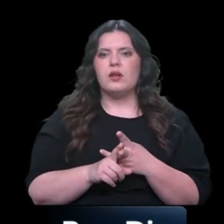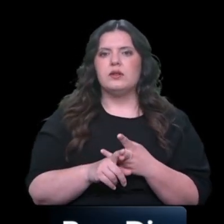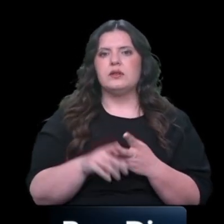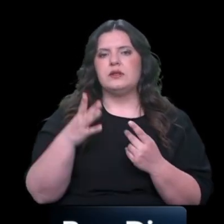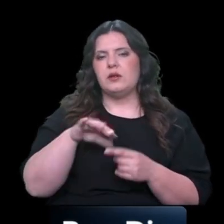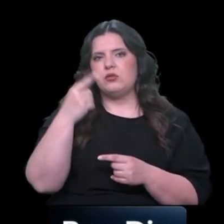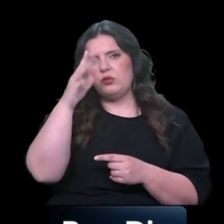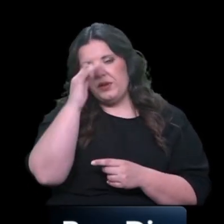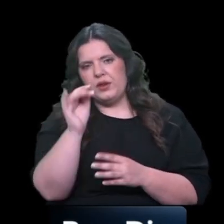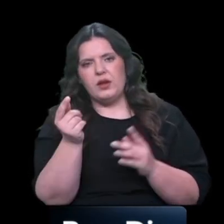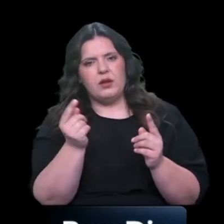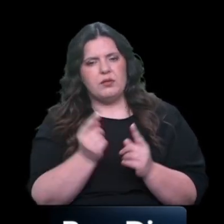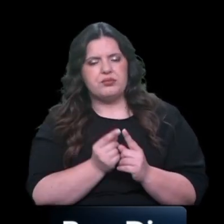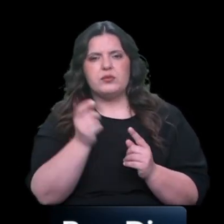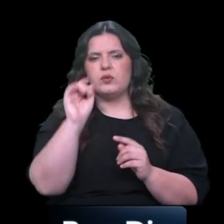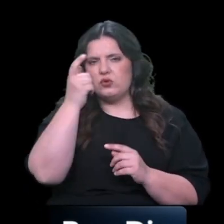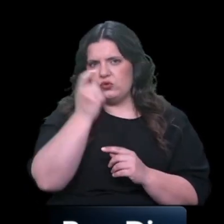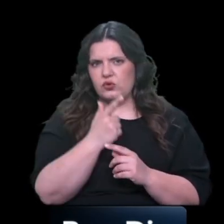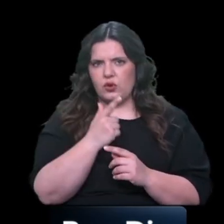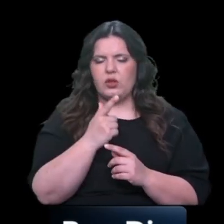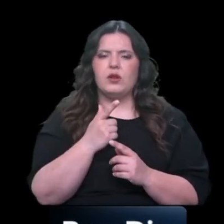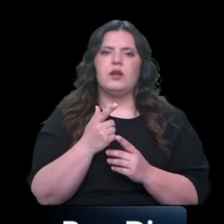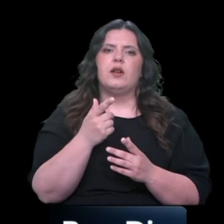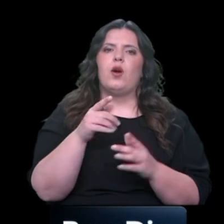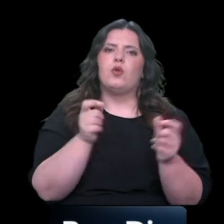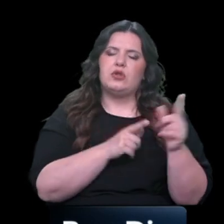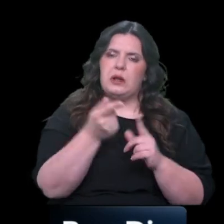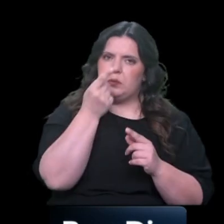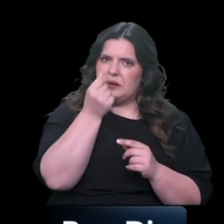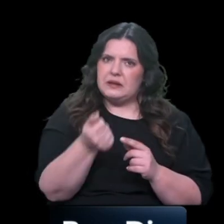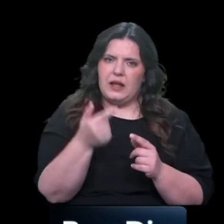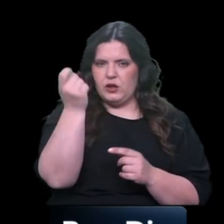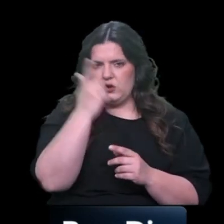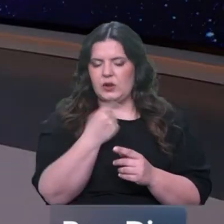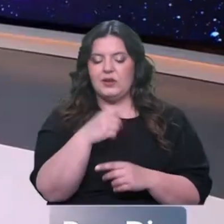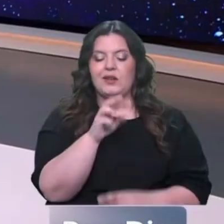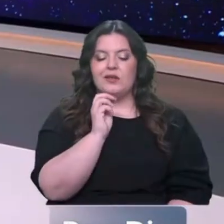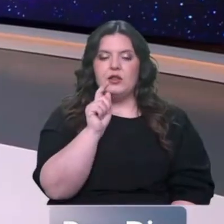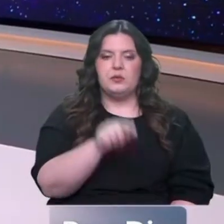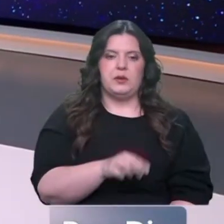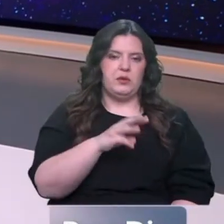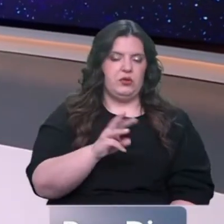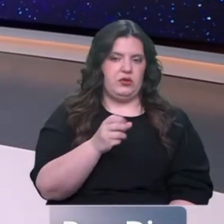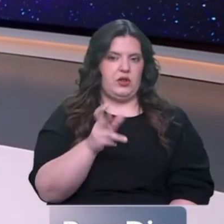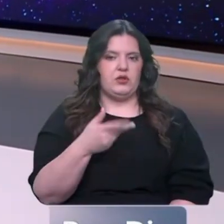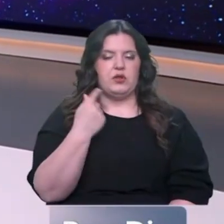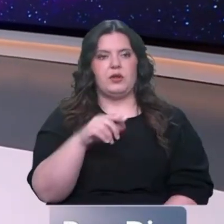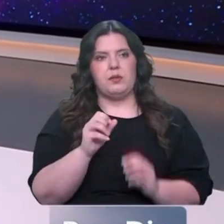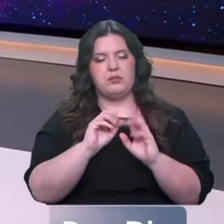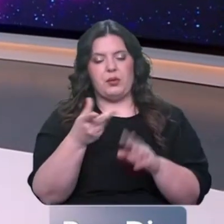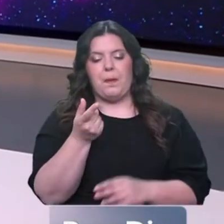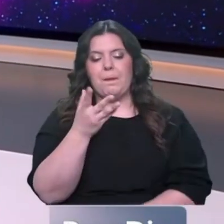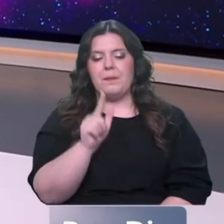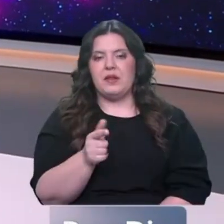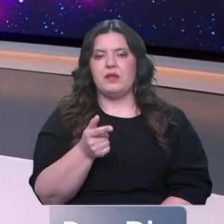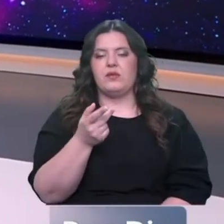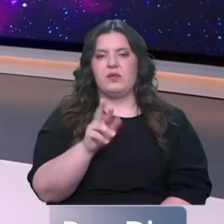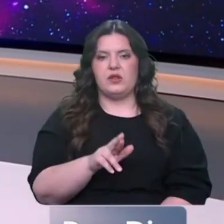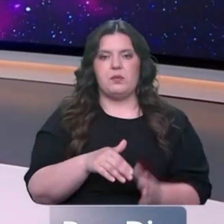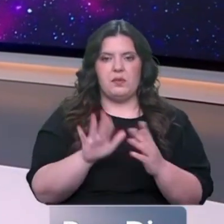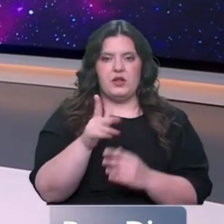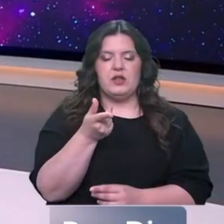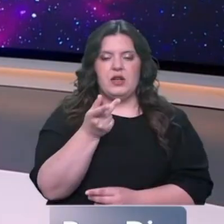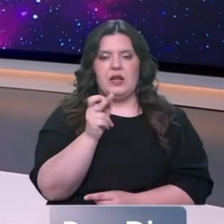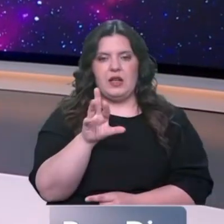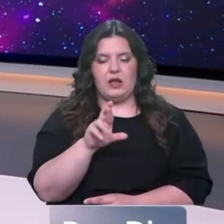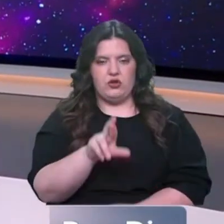ideia, quando o Sol, ou quando estrelas com a massa do Sol têm aproximadamente 3 milhões de anos, emitem 1000 vezes mais raio-x, a segunda maior